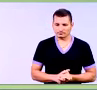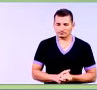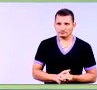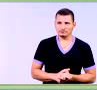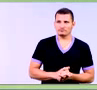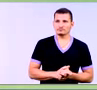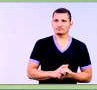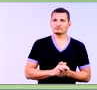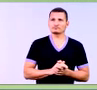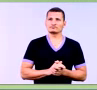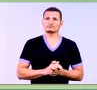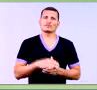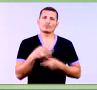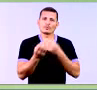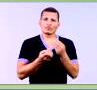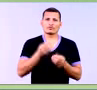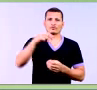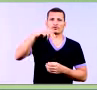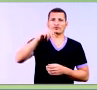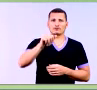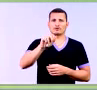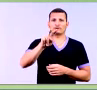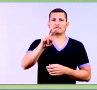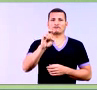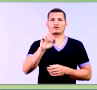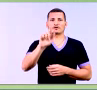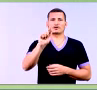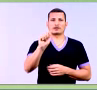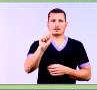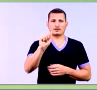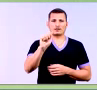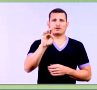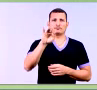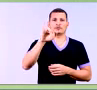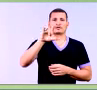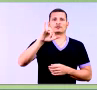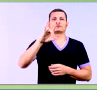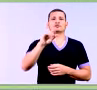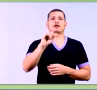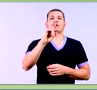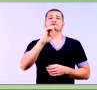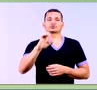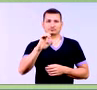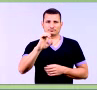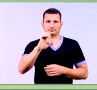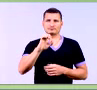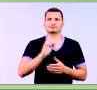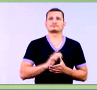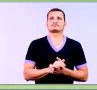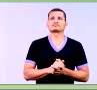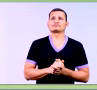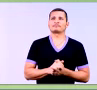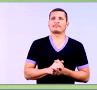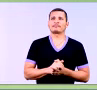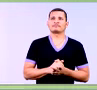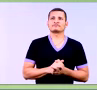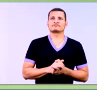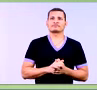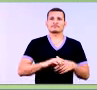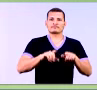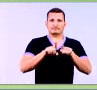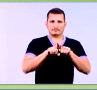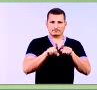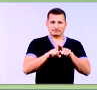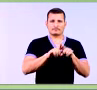sobre navegação, navegabilidade, o que torna um software navegável. Também vamos passar